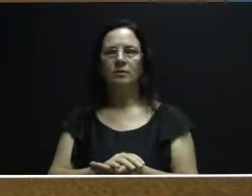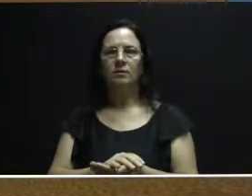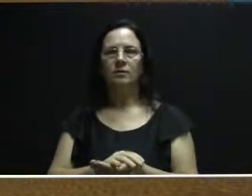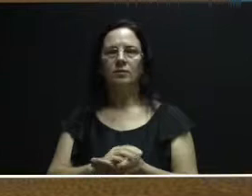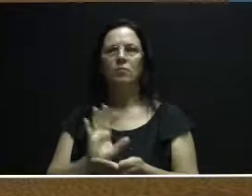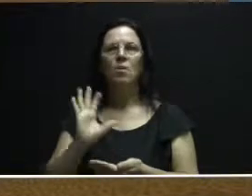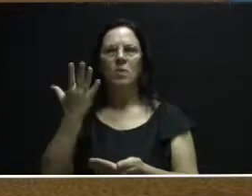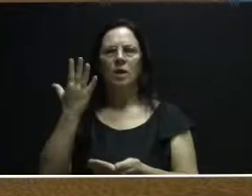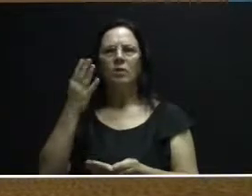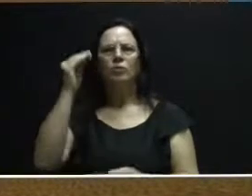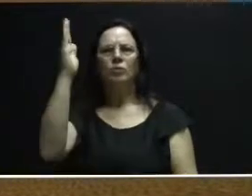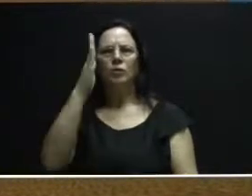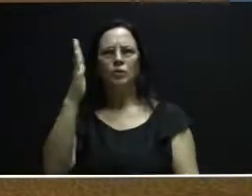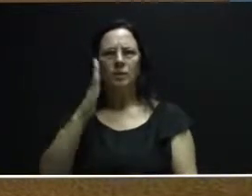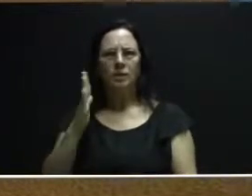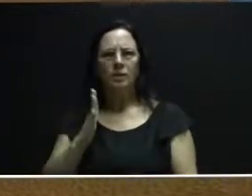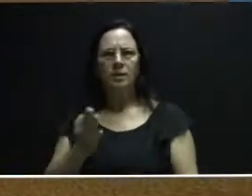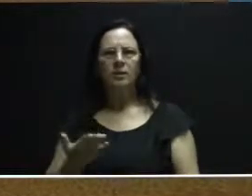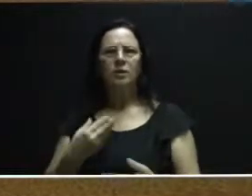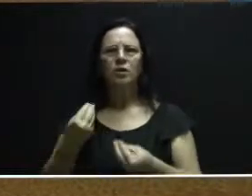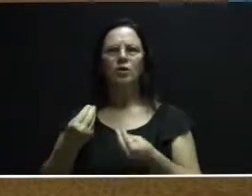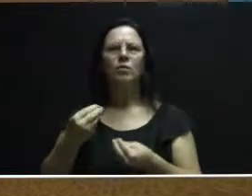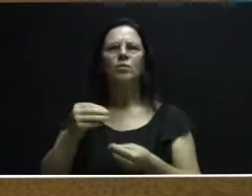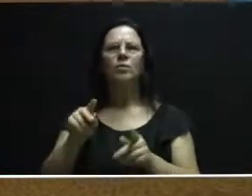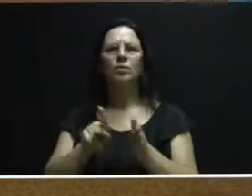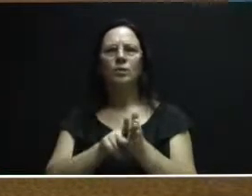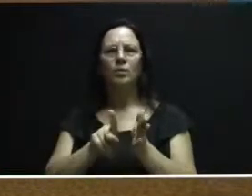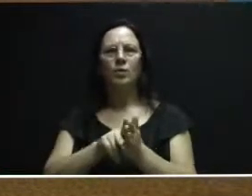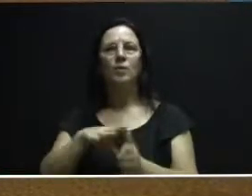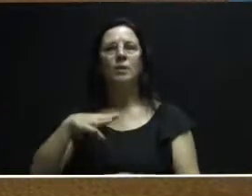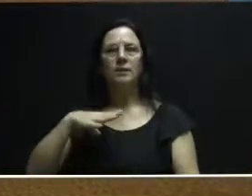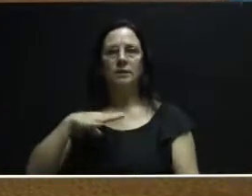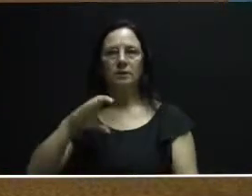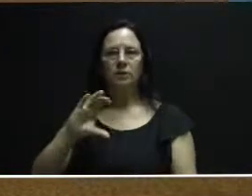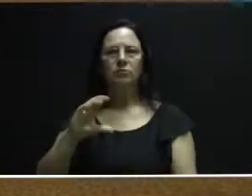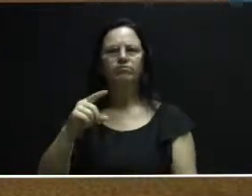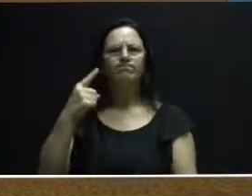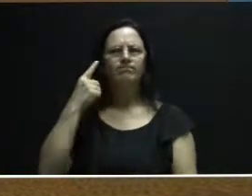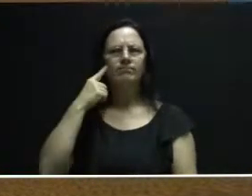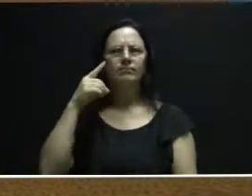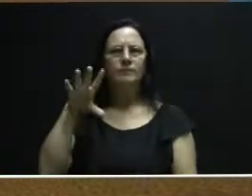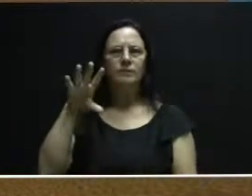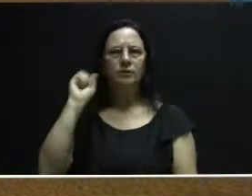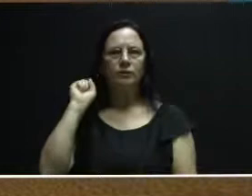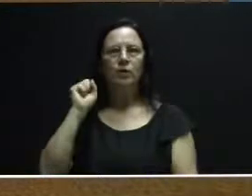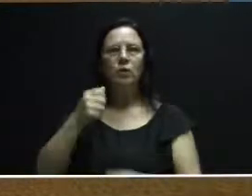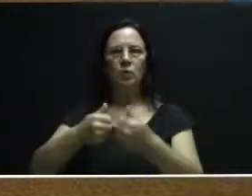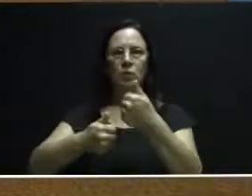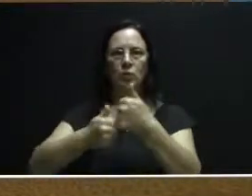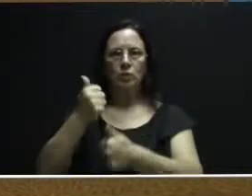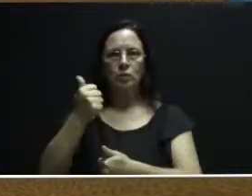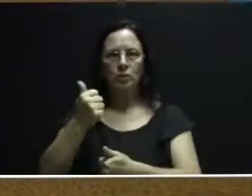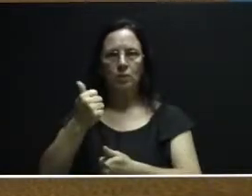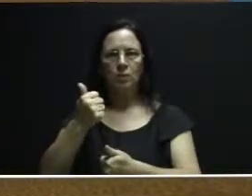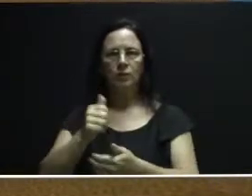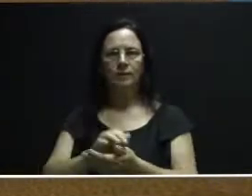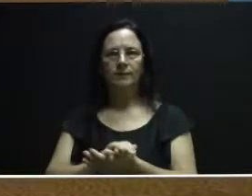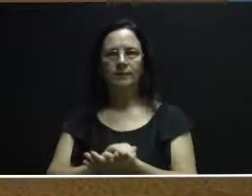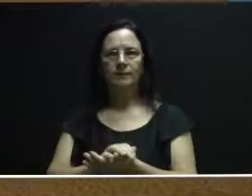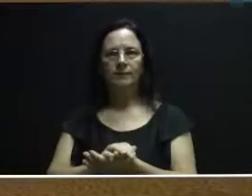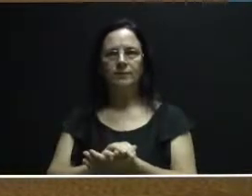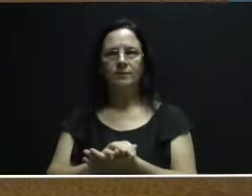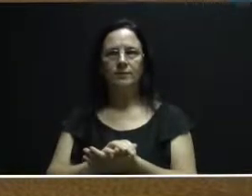e no próprio município, né? Durante muito tempo, a gente ouviu dizer que o esporte